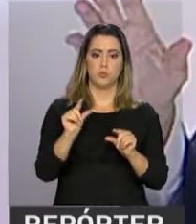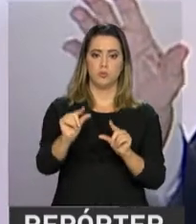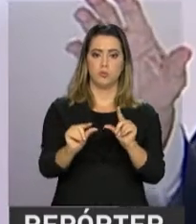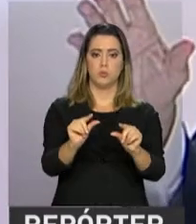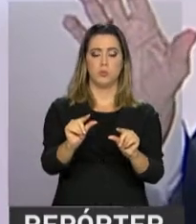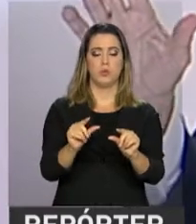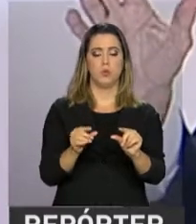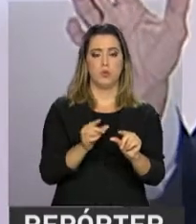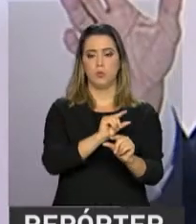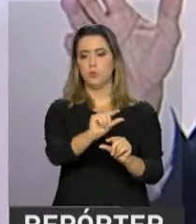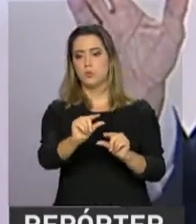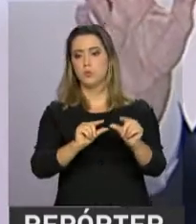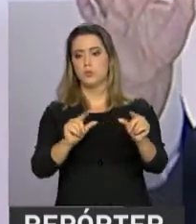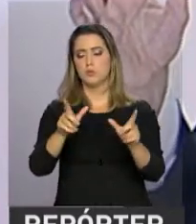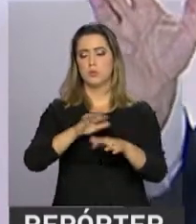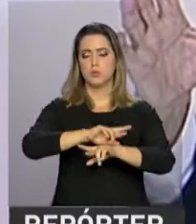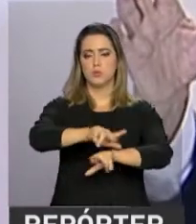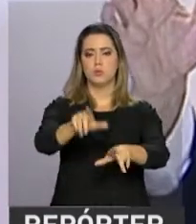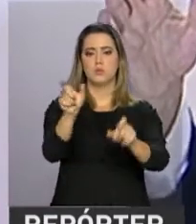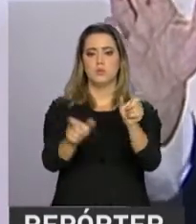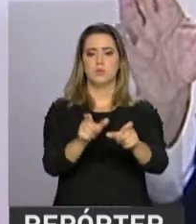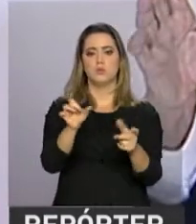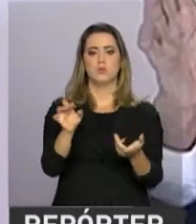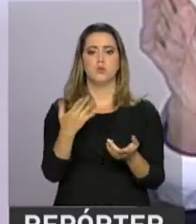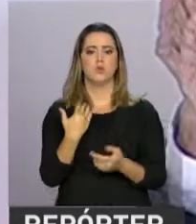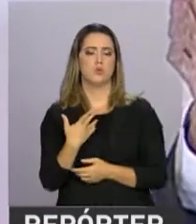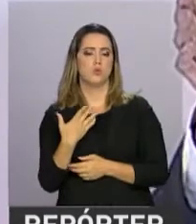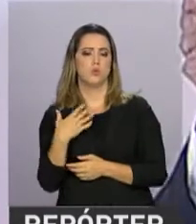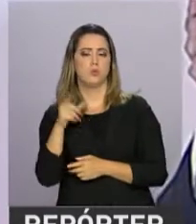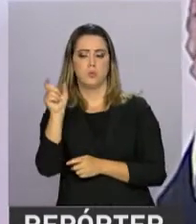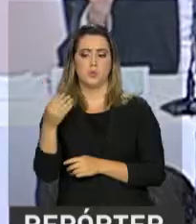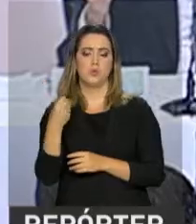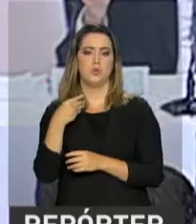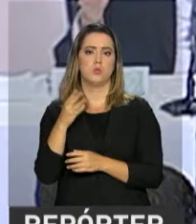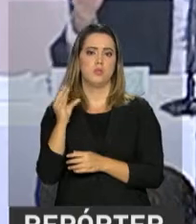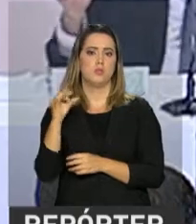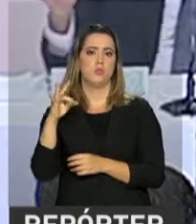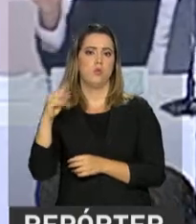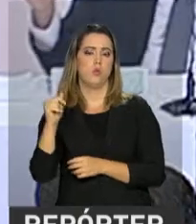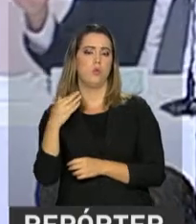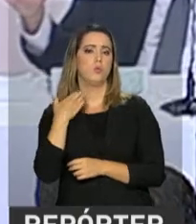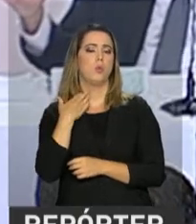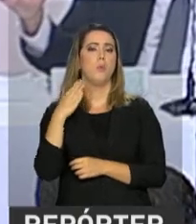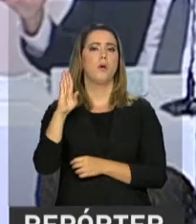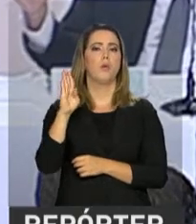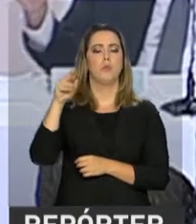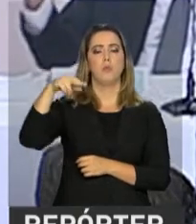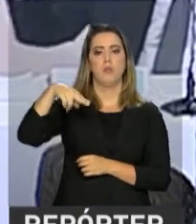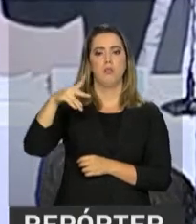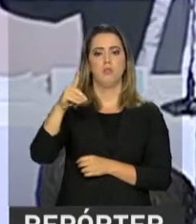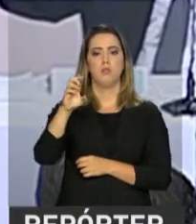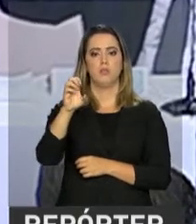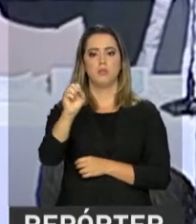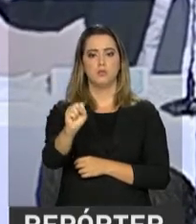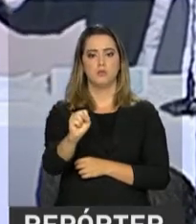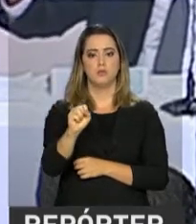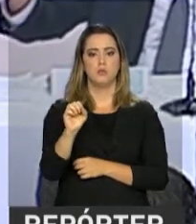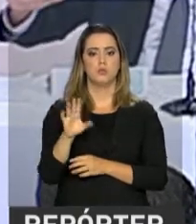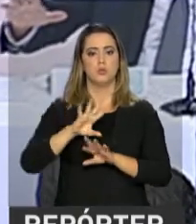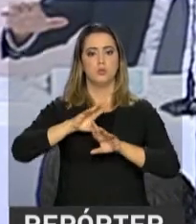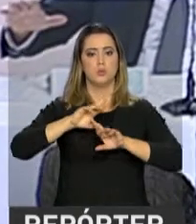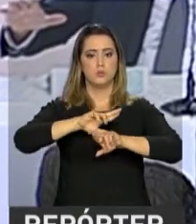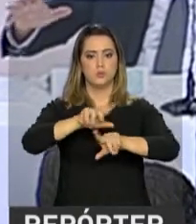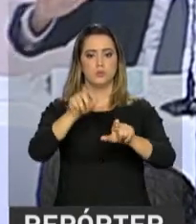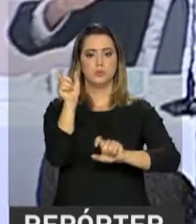não apenas para clientes do BNDES. Tá certo? Então, esta é a ideia, né?